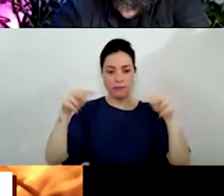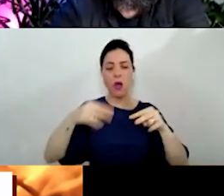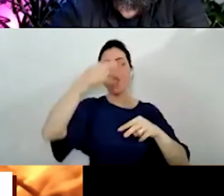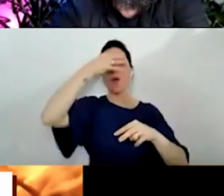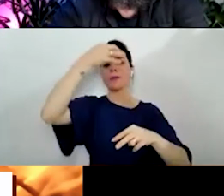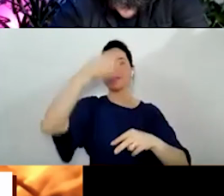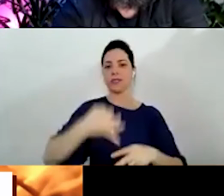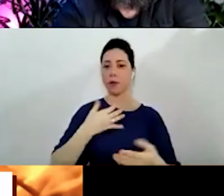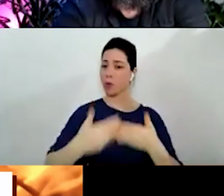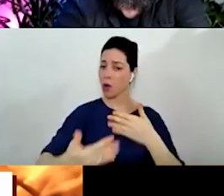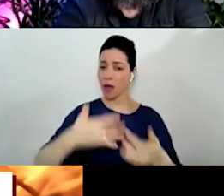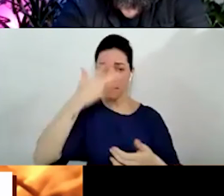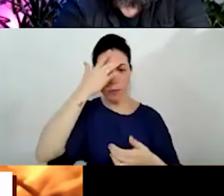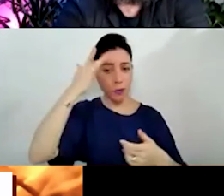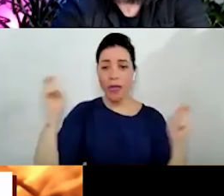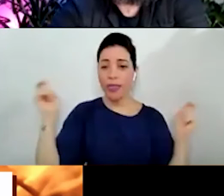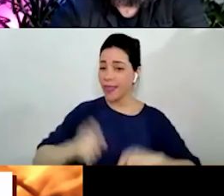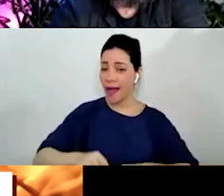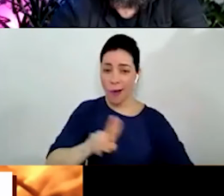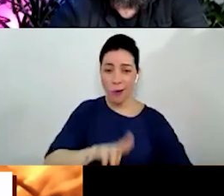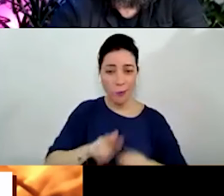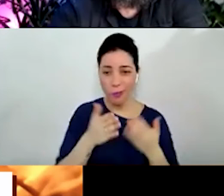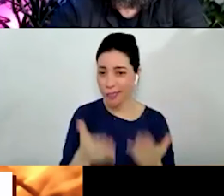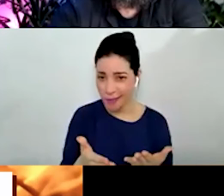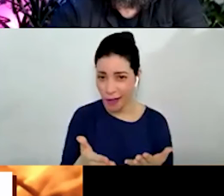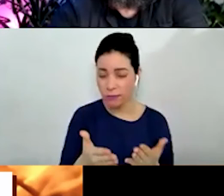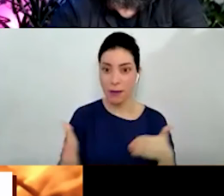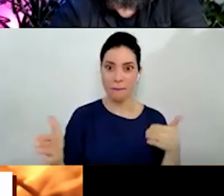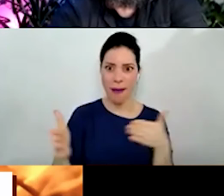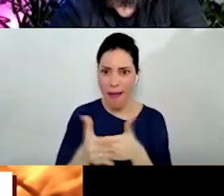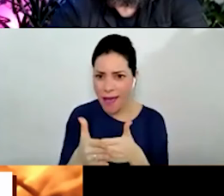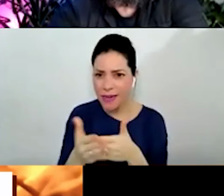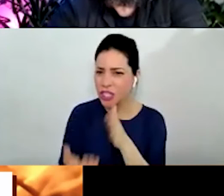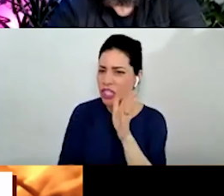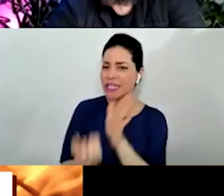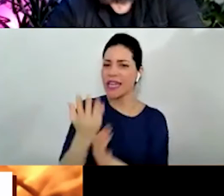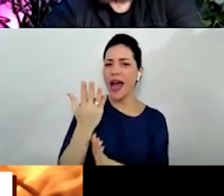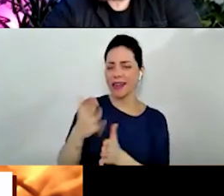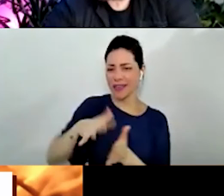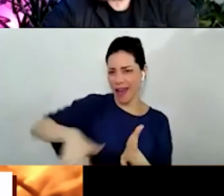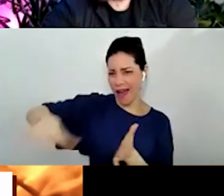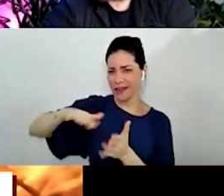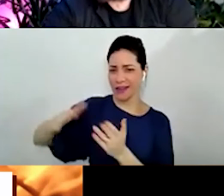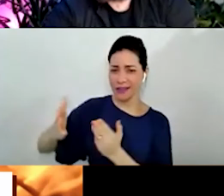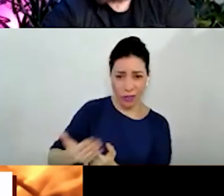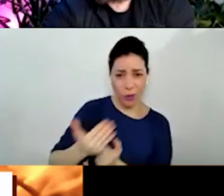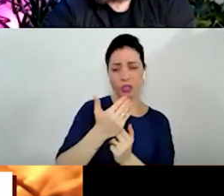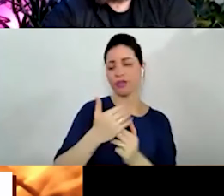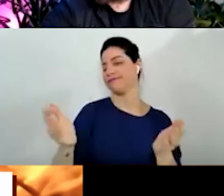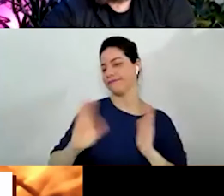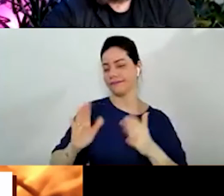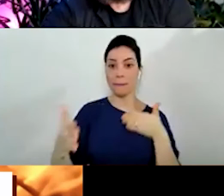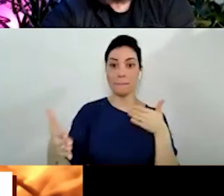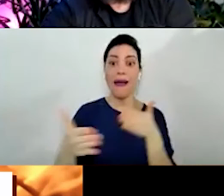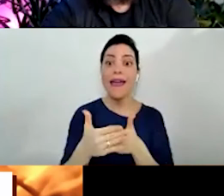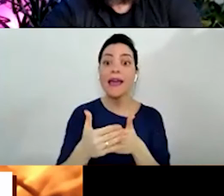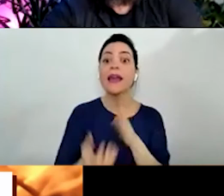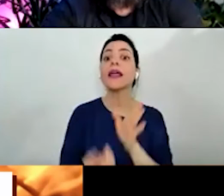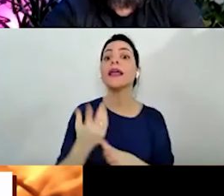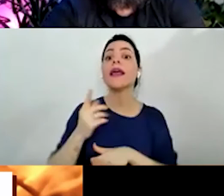a ponto de qualquer pessoa conseguir utilizar Barreiras não são criadas por tecnologias Barreiras são criadas por